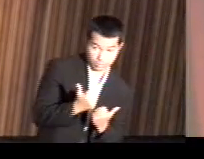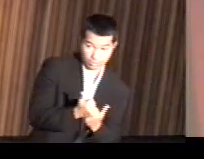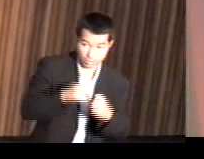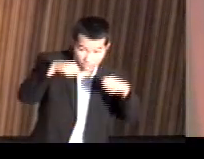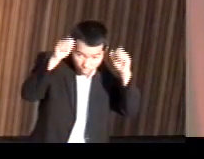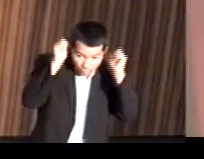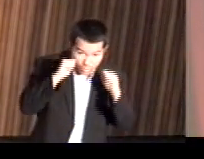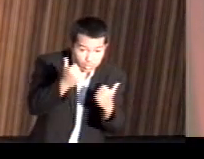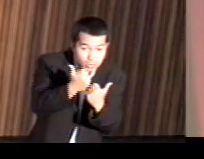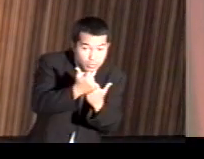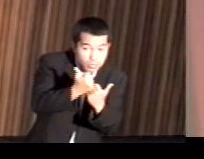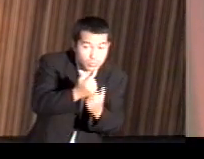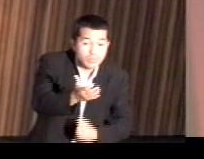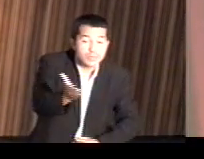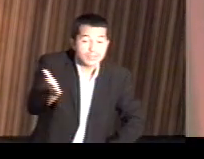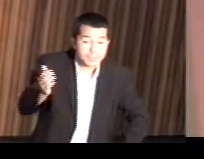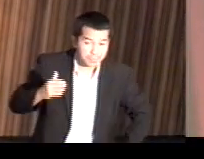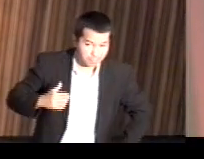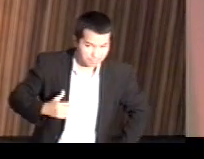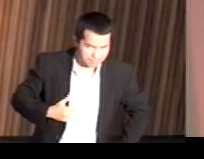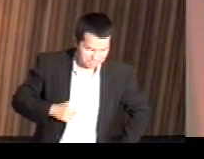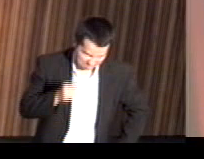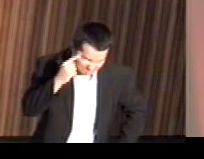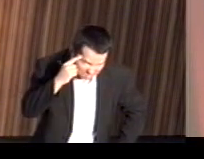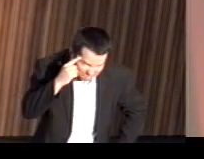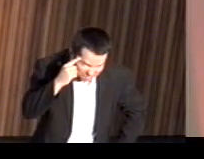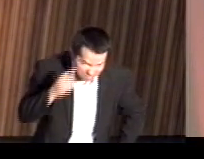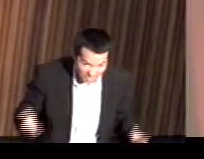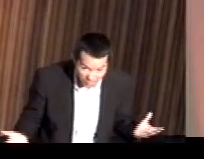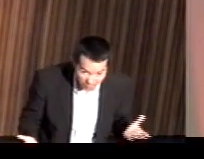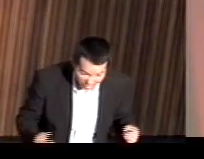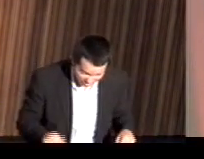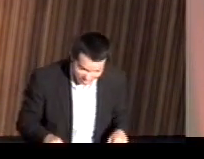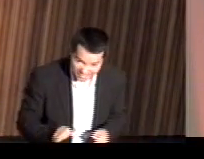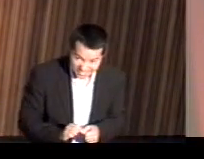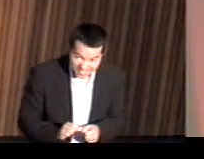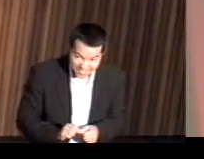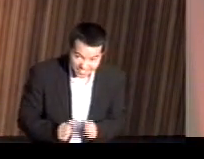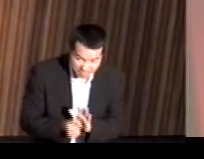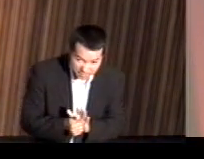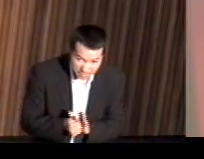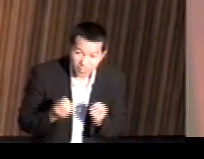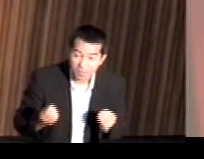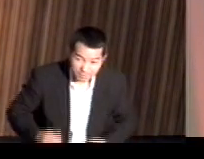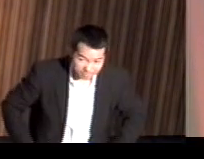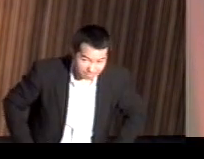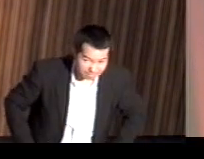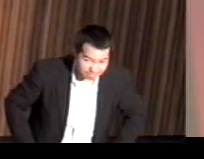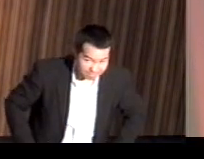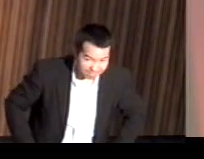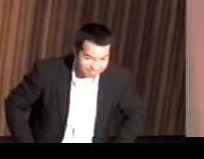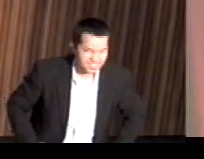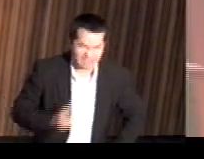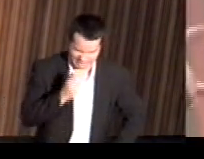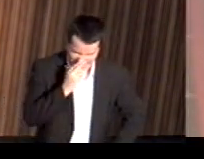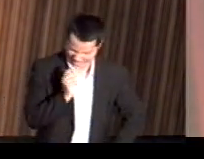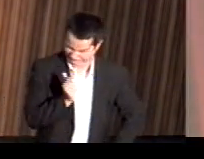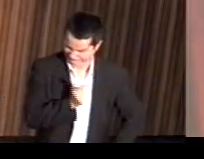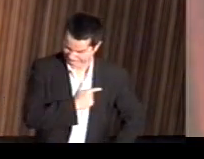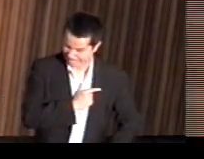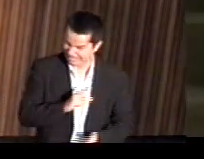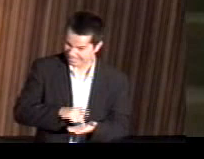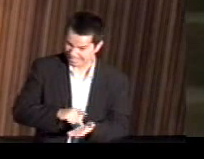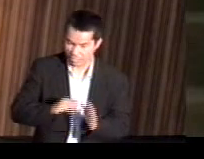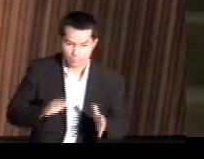você, simbolicamente ele está morrendo por você, né? E aquele animal era queimado completamente. E aí